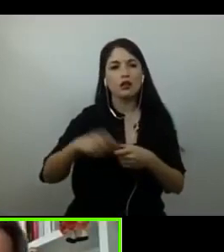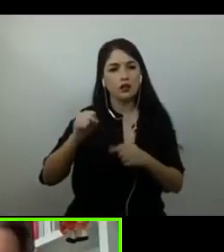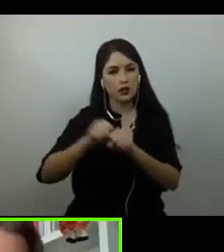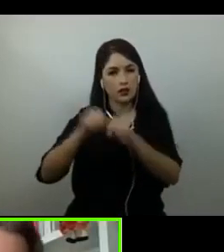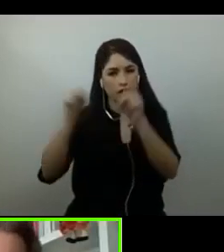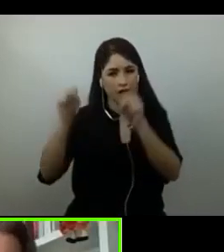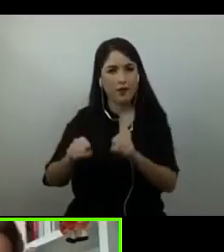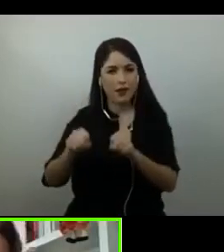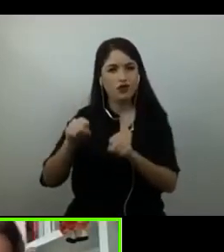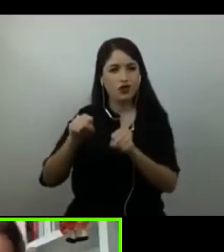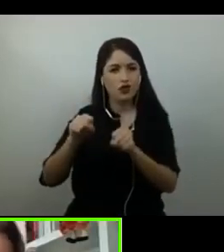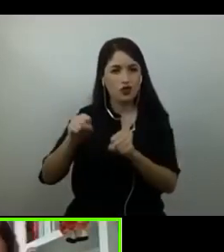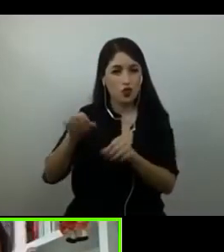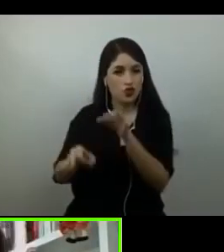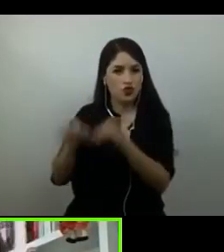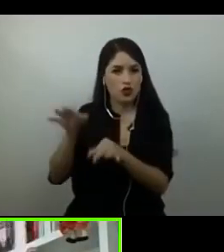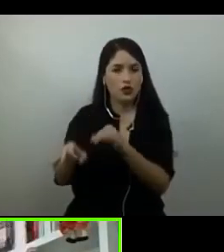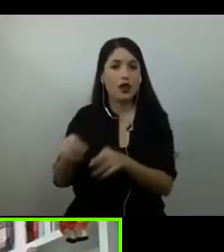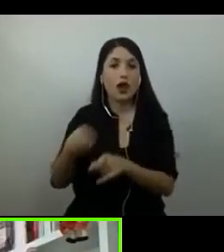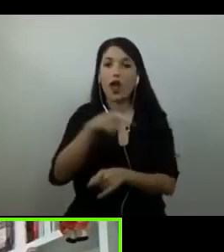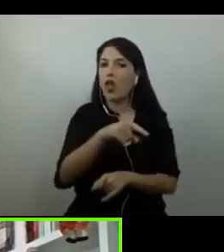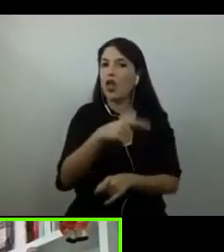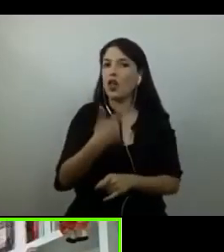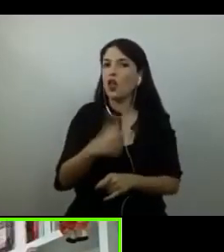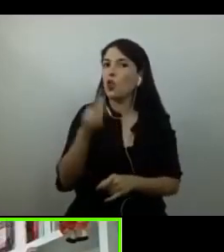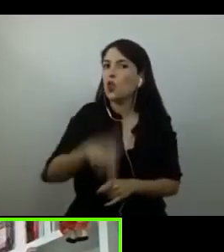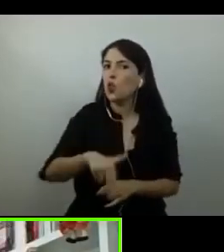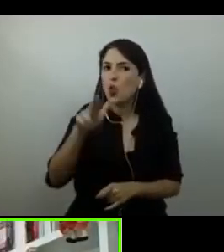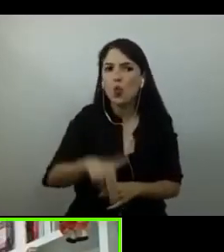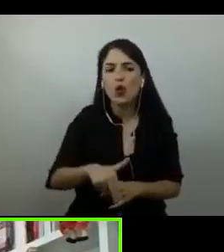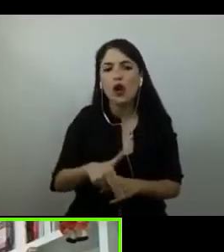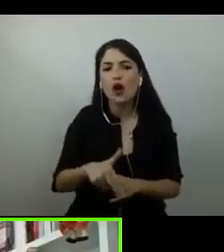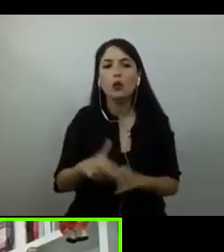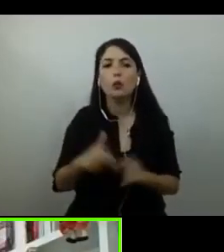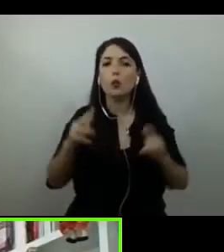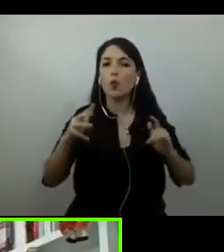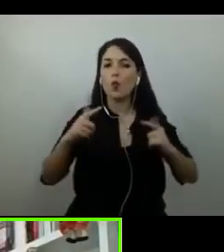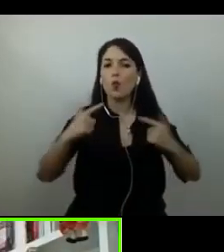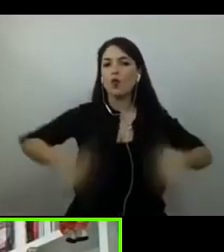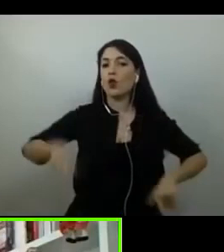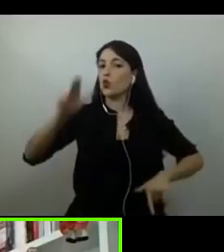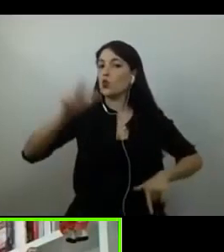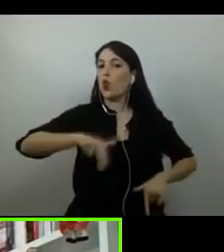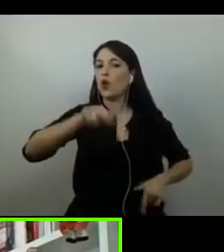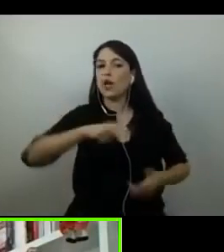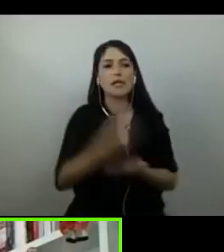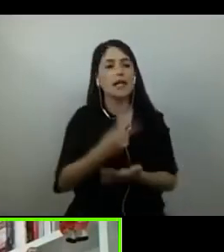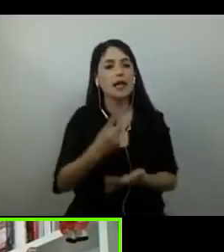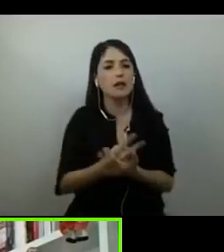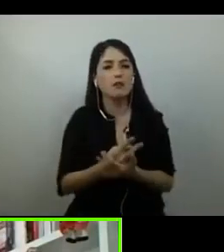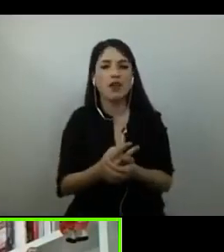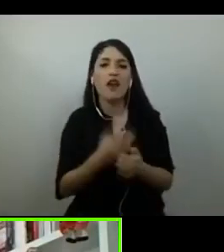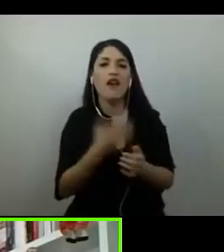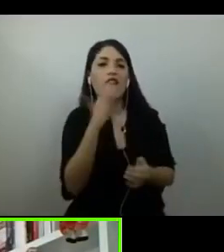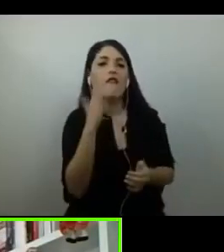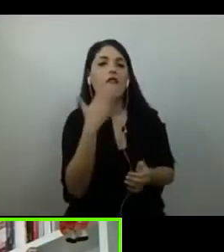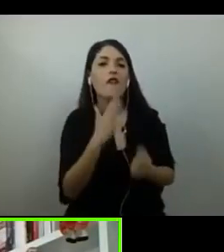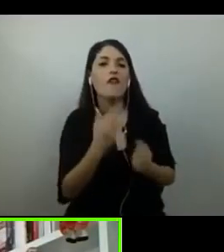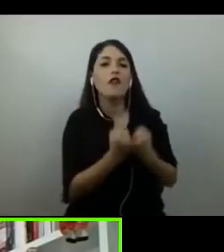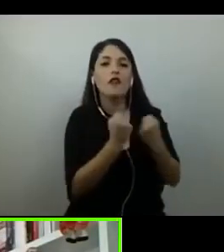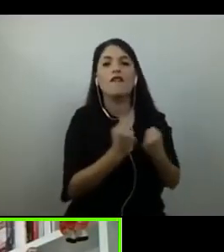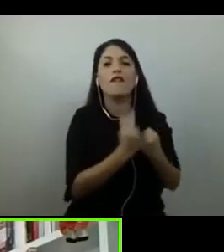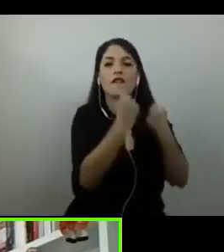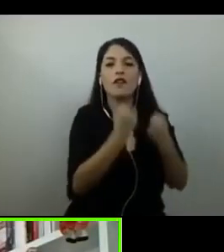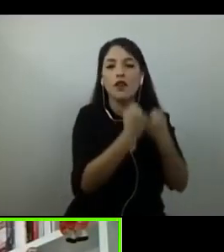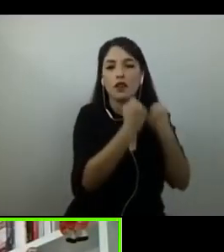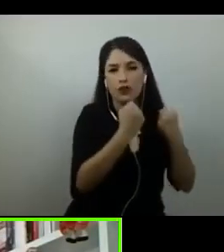ele conduziu as investigações todas da Lava Jato seja reconhecida e que, enfim, pelo menos isso sirva de forma pedagógica para a gente